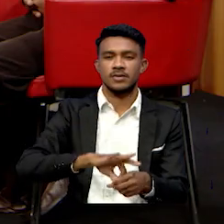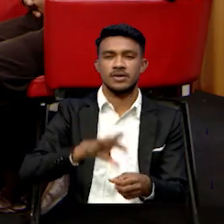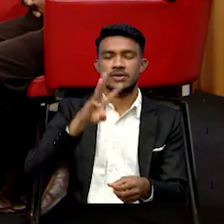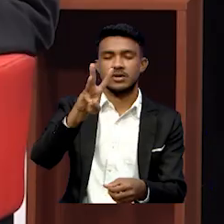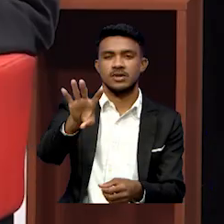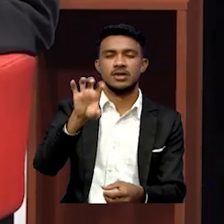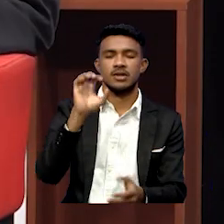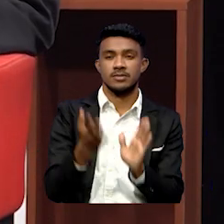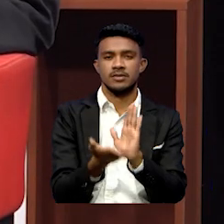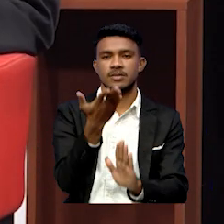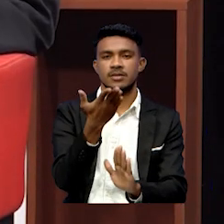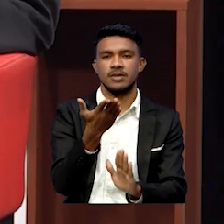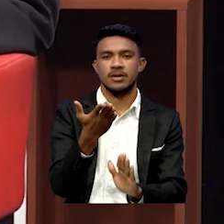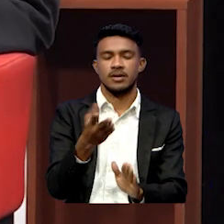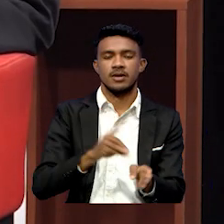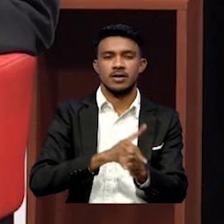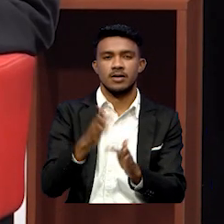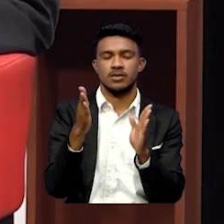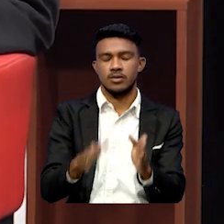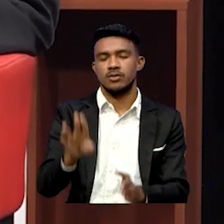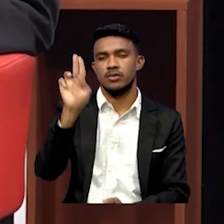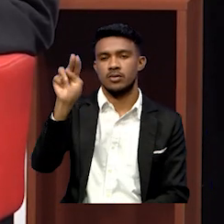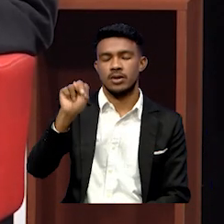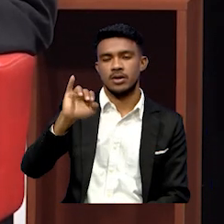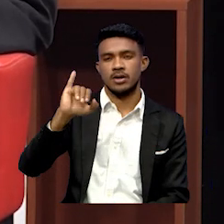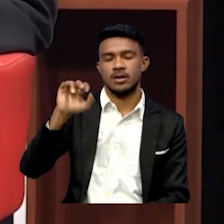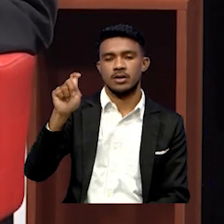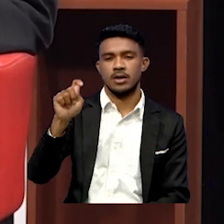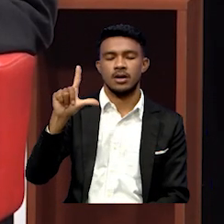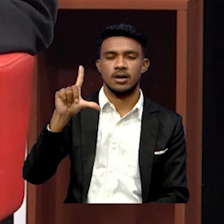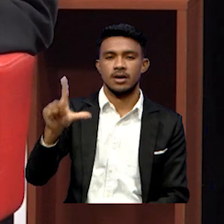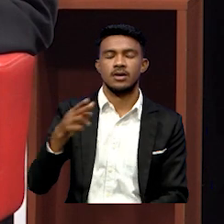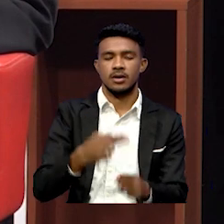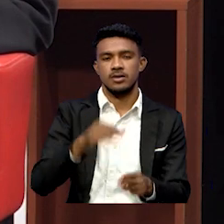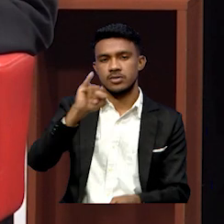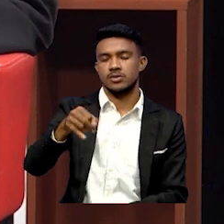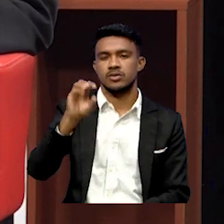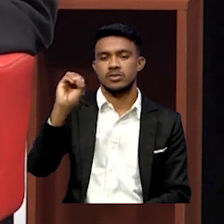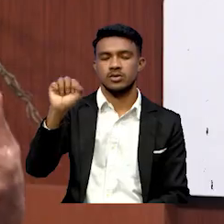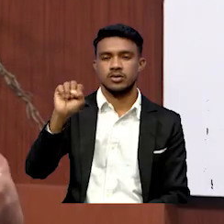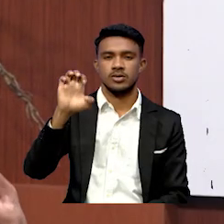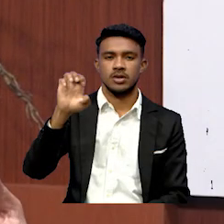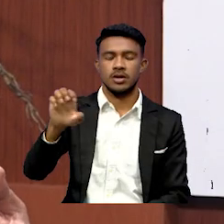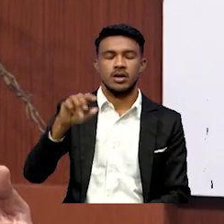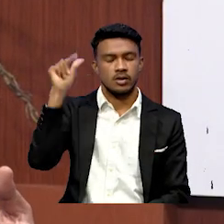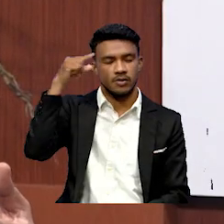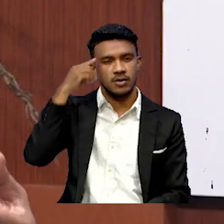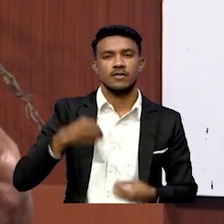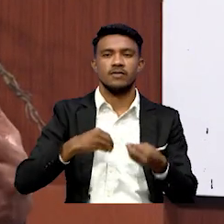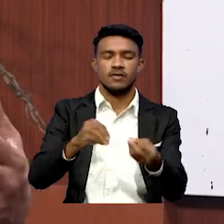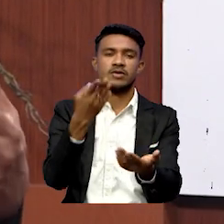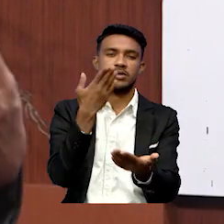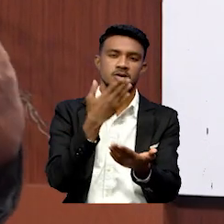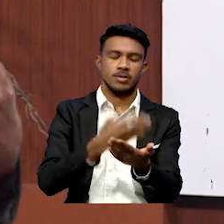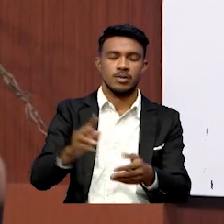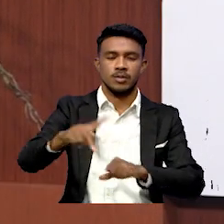luhi malu. Docente UNTL José Antônio da Costa Teten, durante ne governo fo subsídio ba partido político Cira, mai be ho